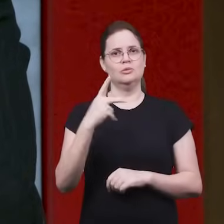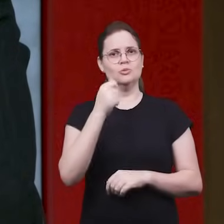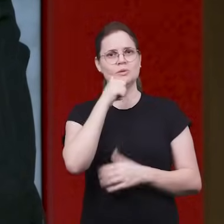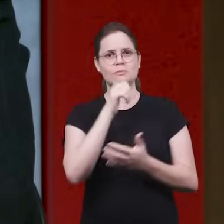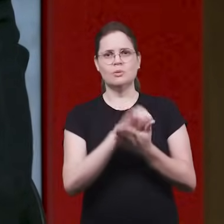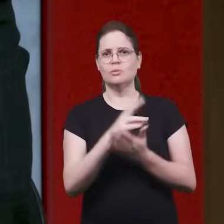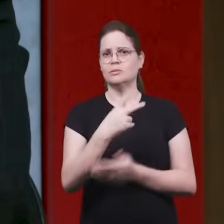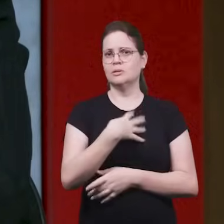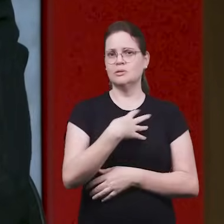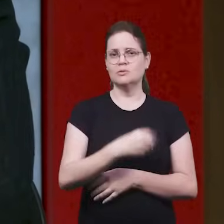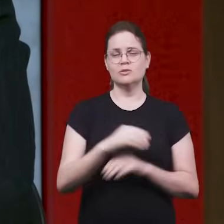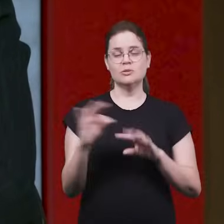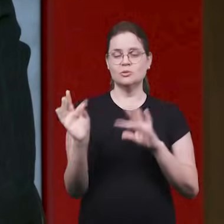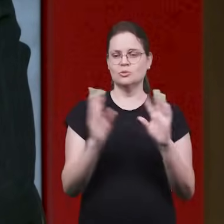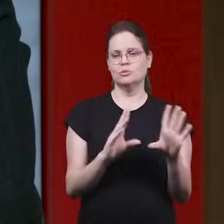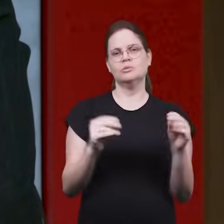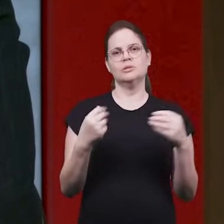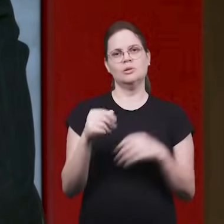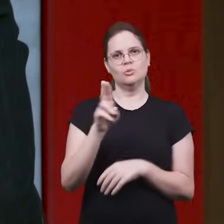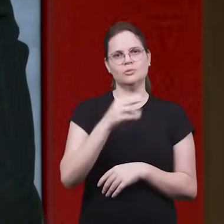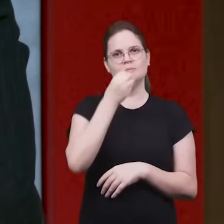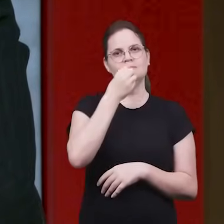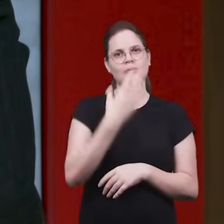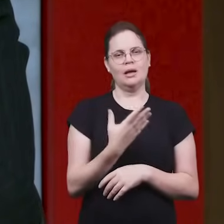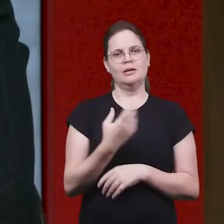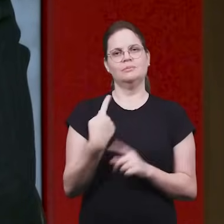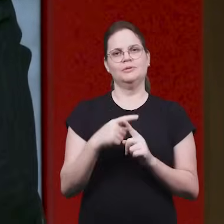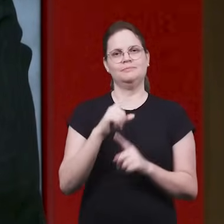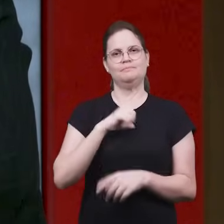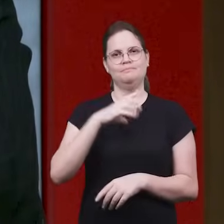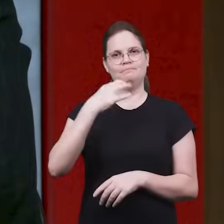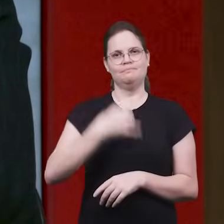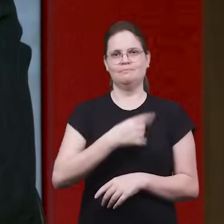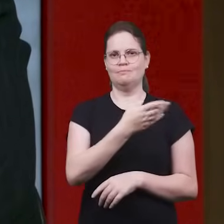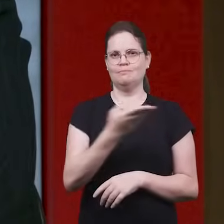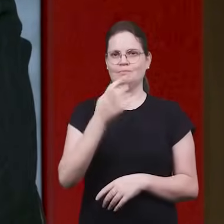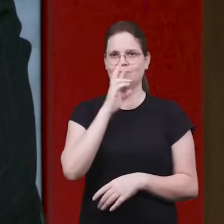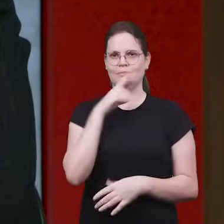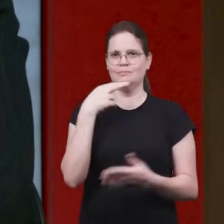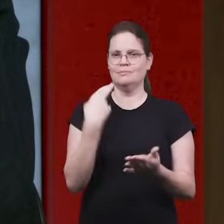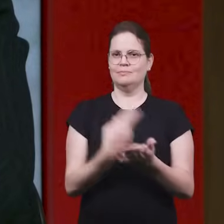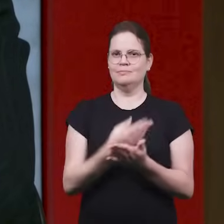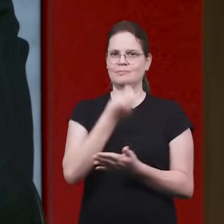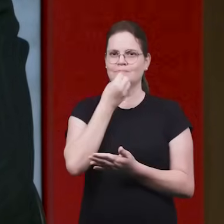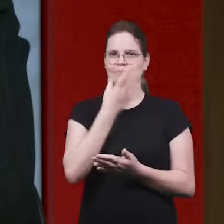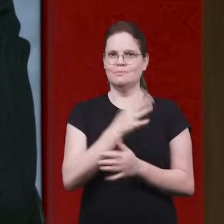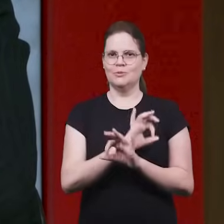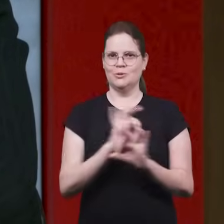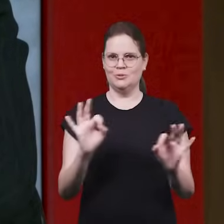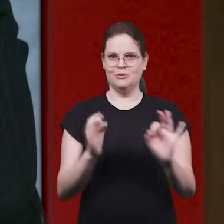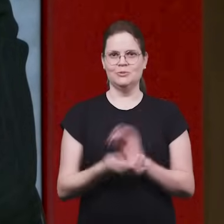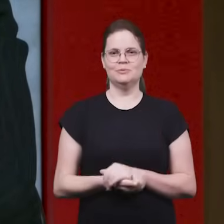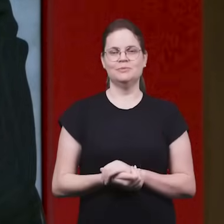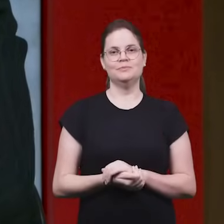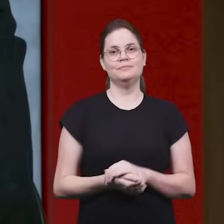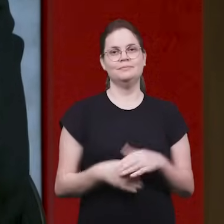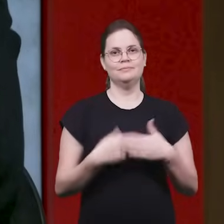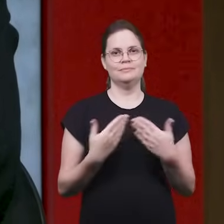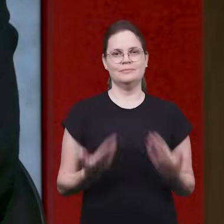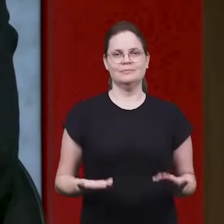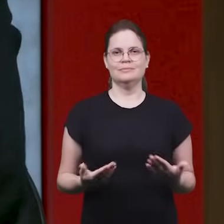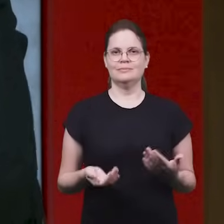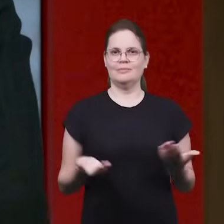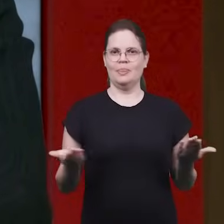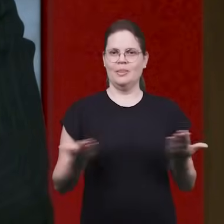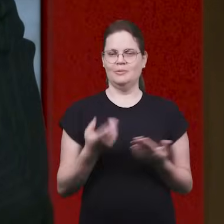filhos. Use bem a comunicação positiva, porque você vai colher muitos frutos bons e saudáveis.